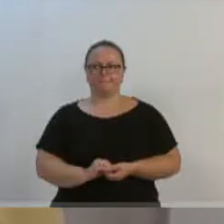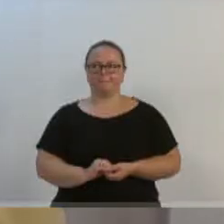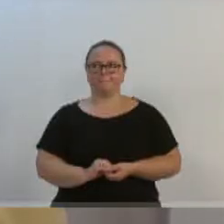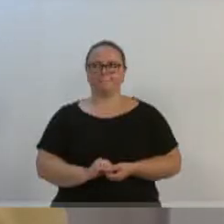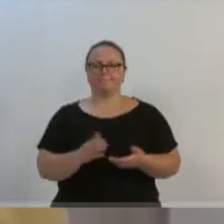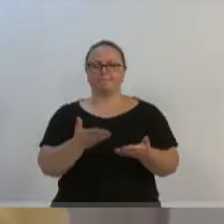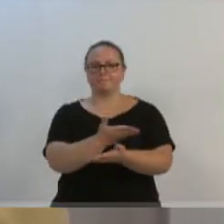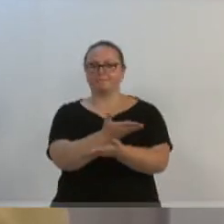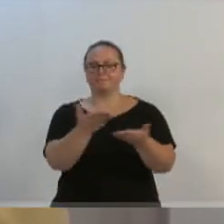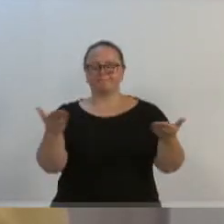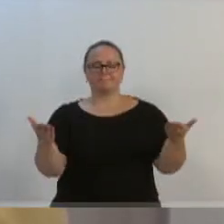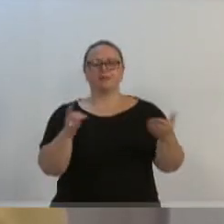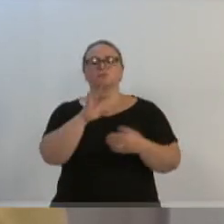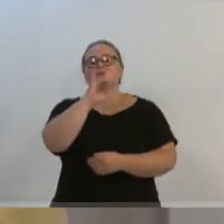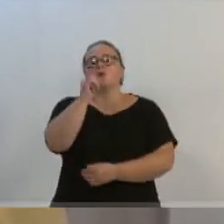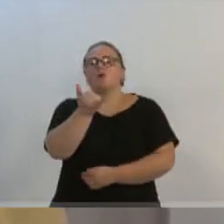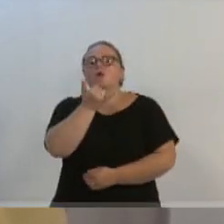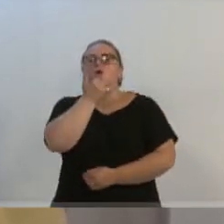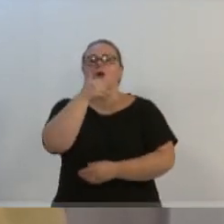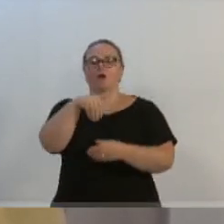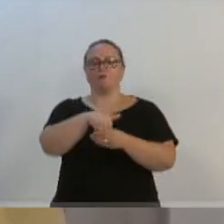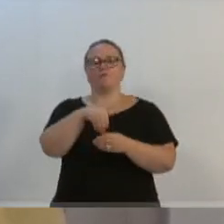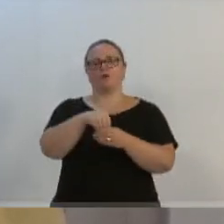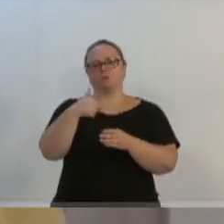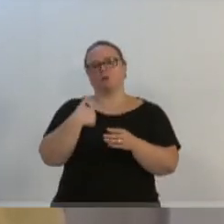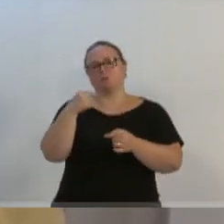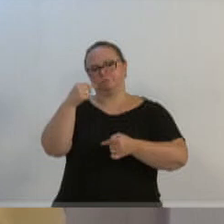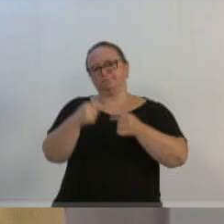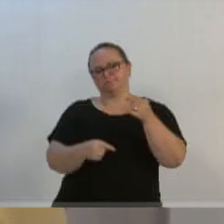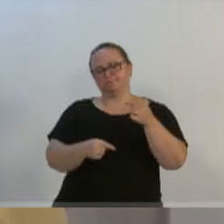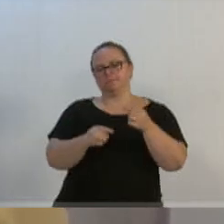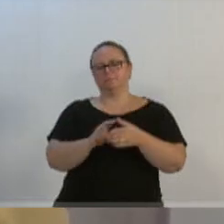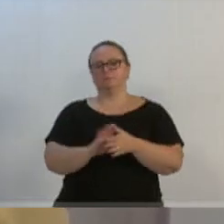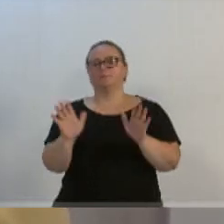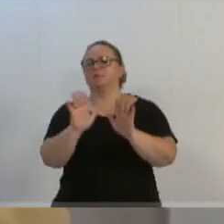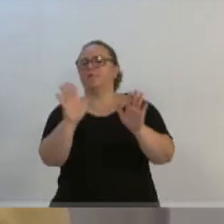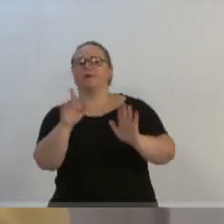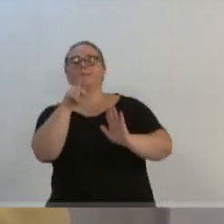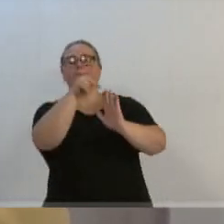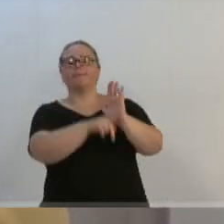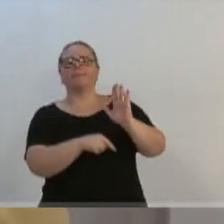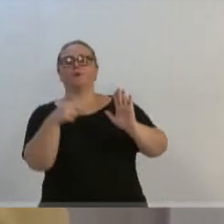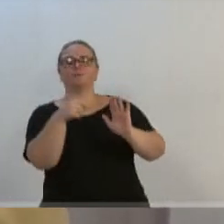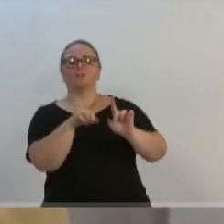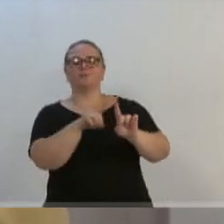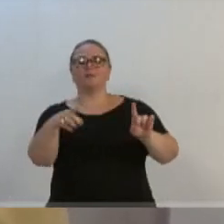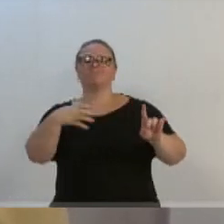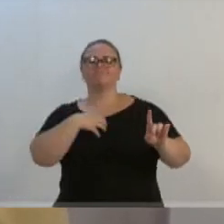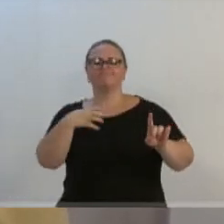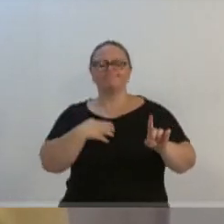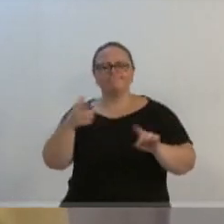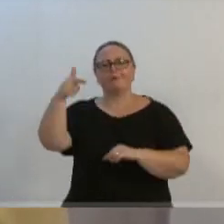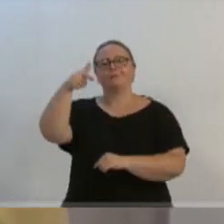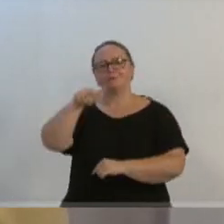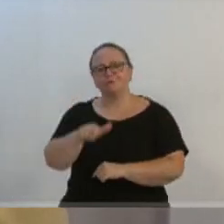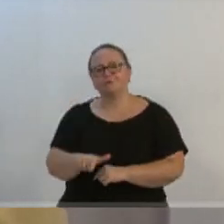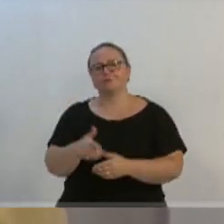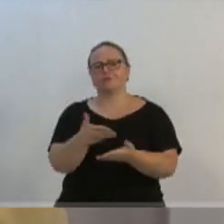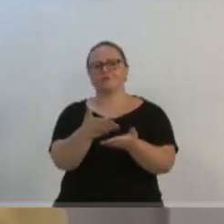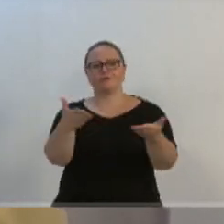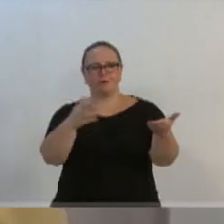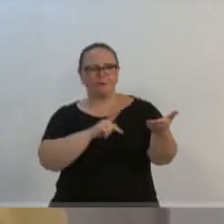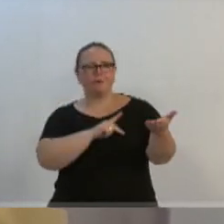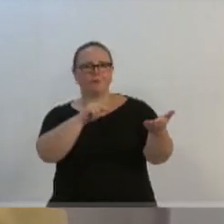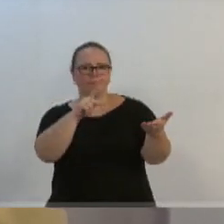Senhores vereadores, só para justificar o meu voto não nesse projeto, não é nem, aliás, ao projeto, e sim à forma, de novo, o vereador